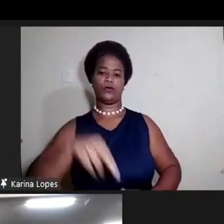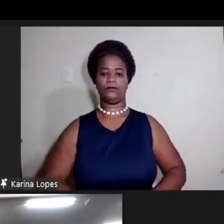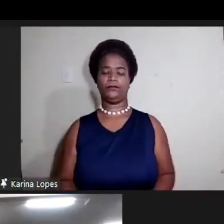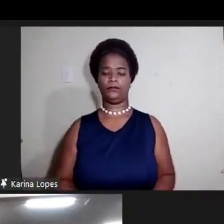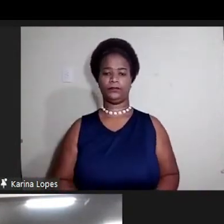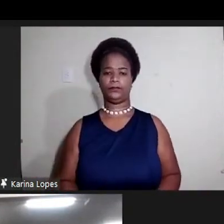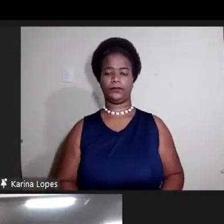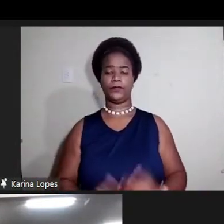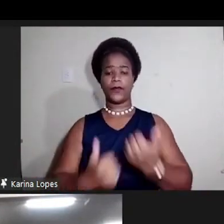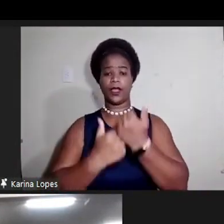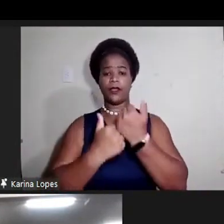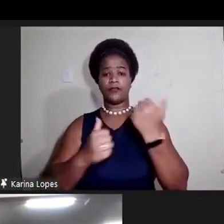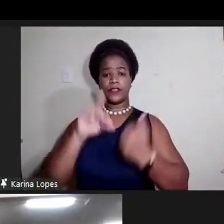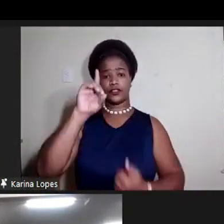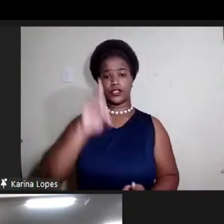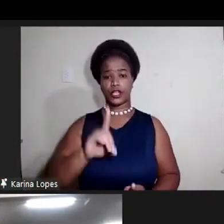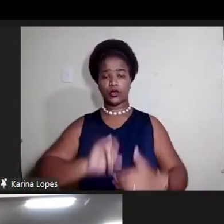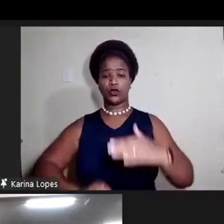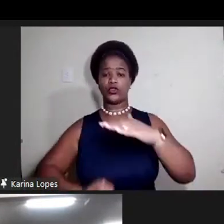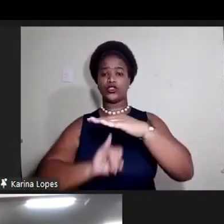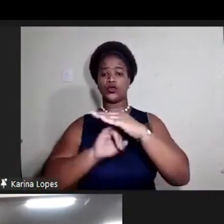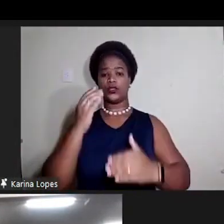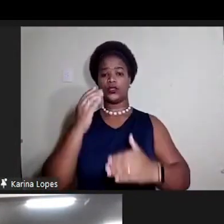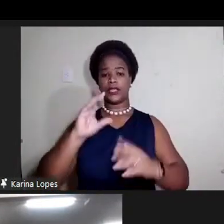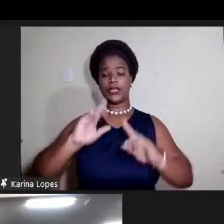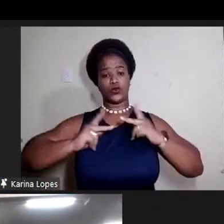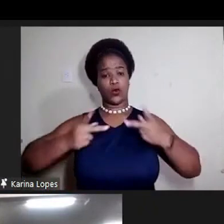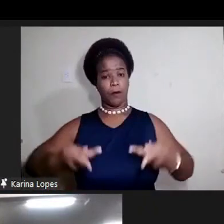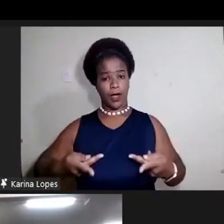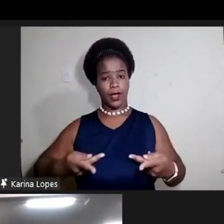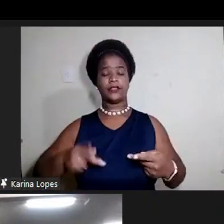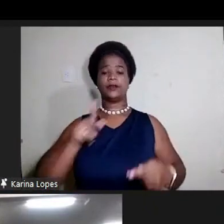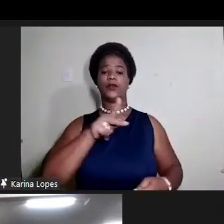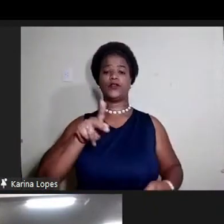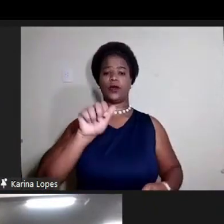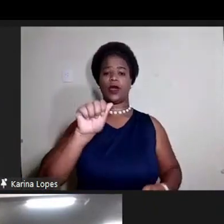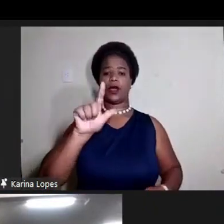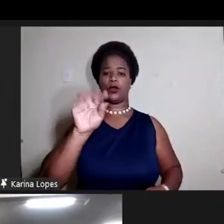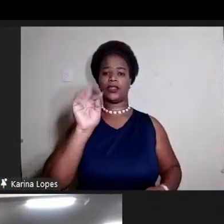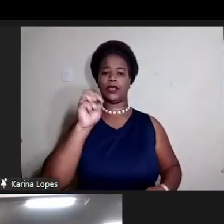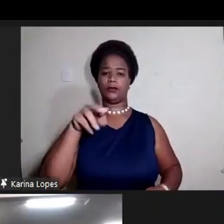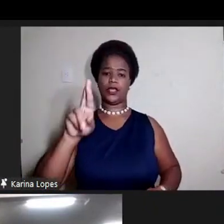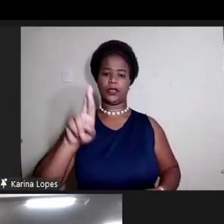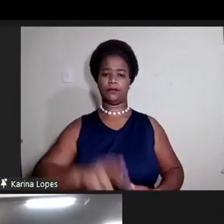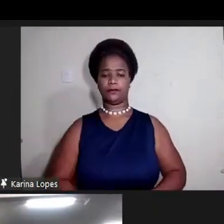vice-diretor do Instituto de Ciências Humanas, professor Altemir Gonçalves,